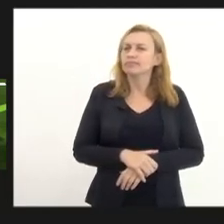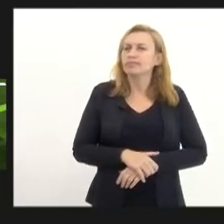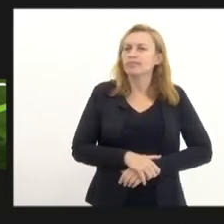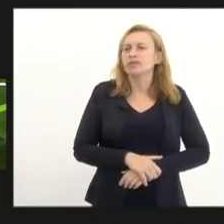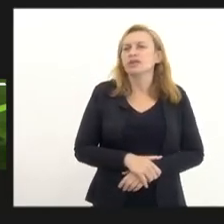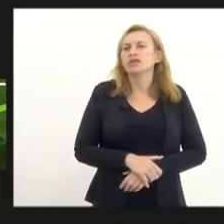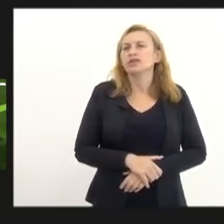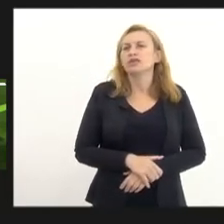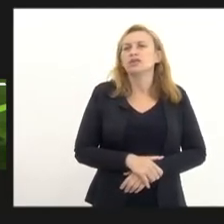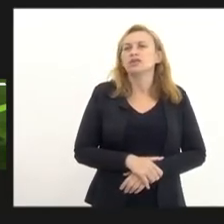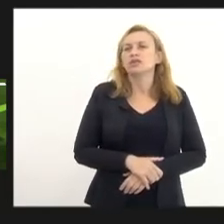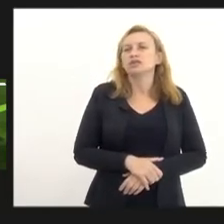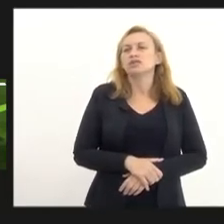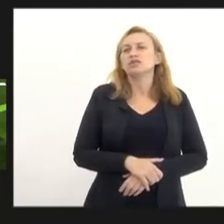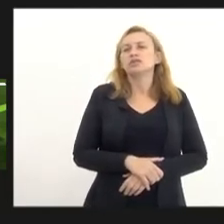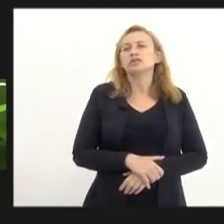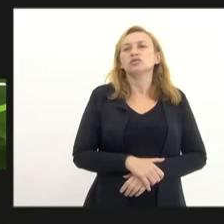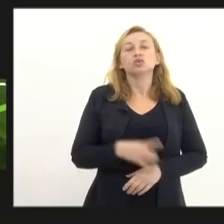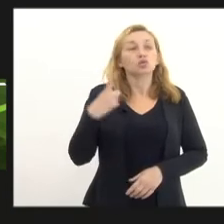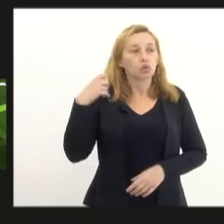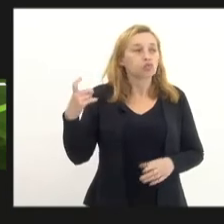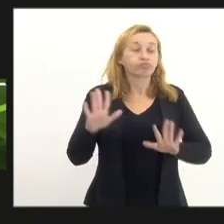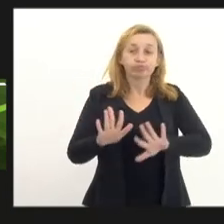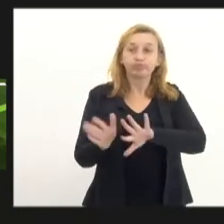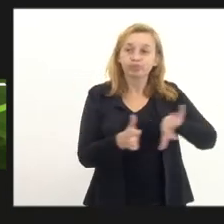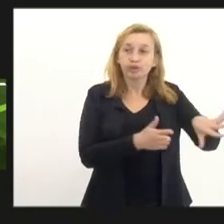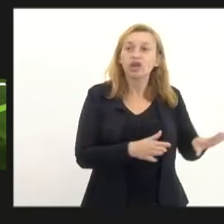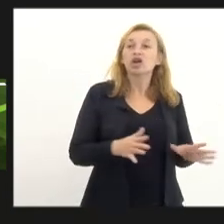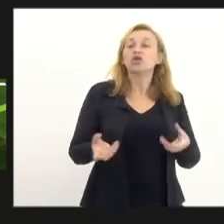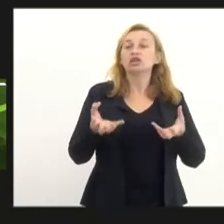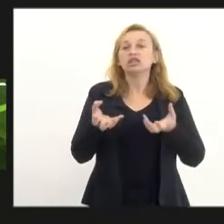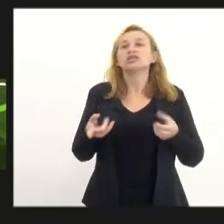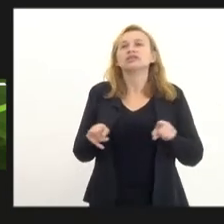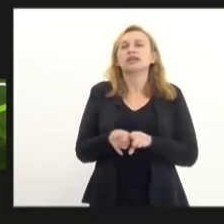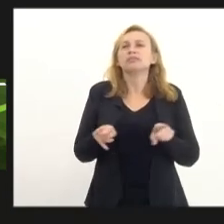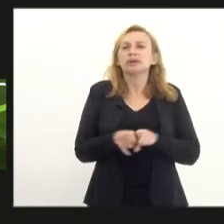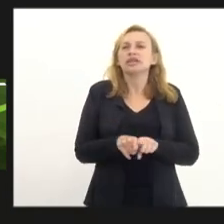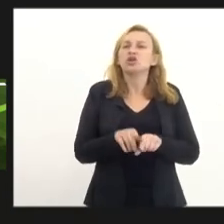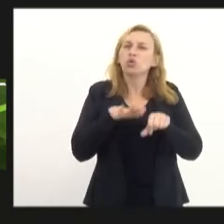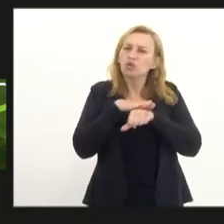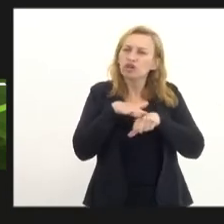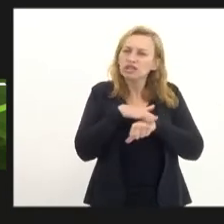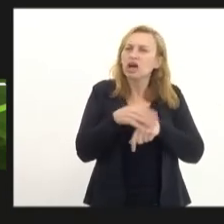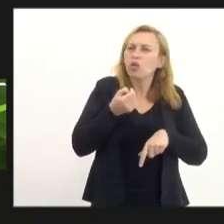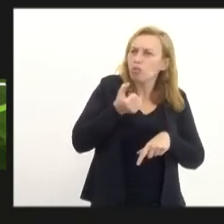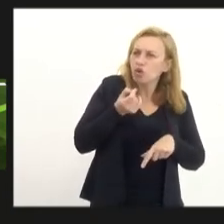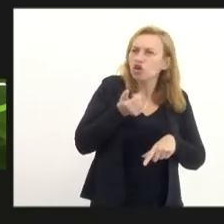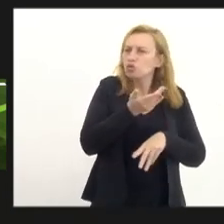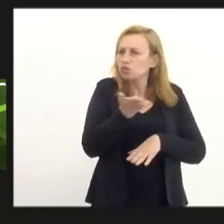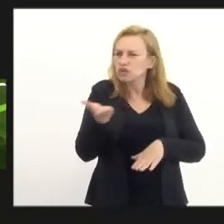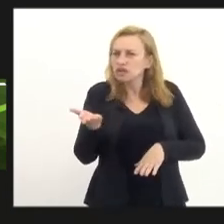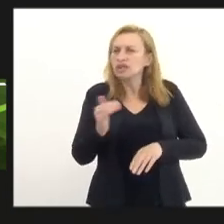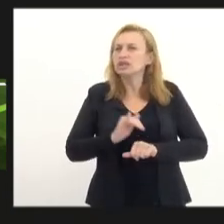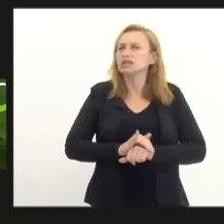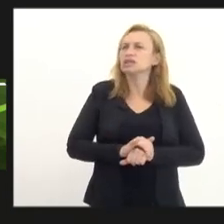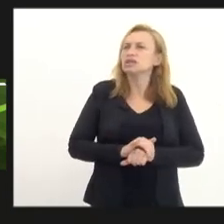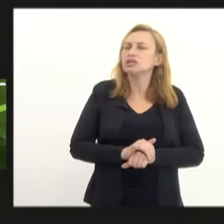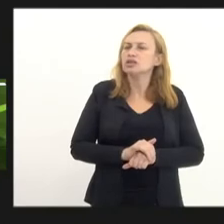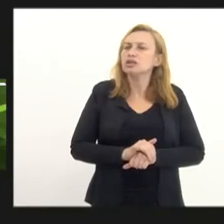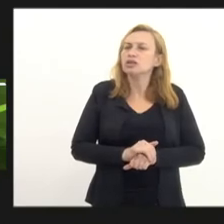Que tá, eu, aí estava vazando um som. E aí eu queria também conversar um pouquinho com vocês, né,